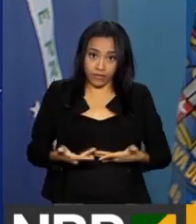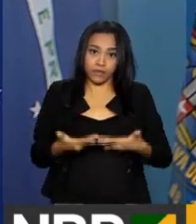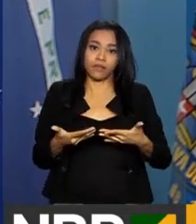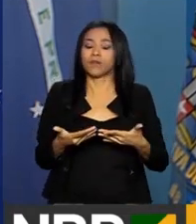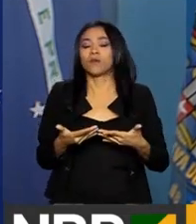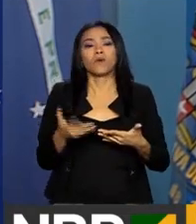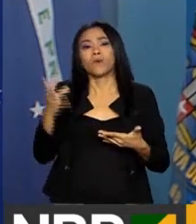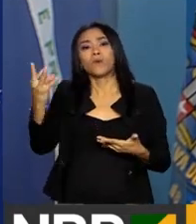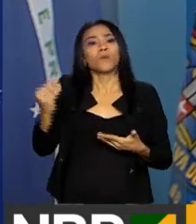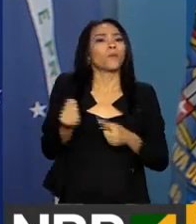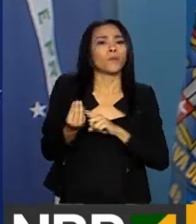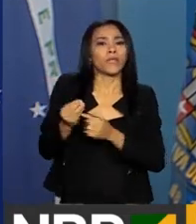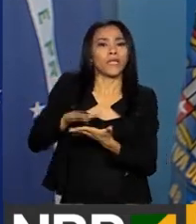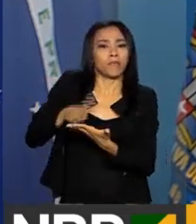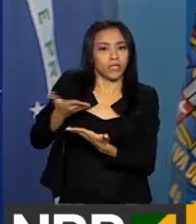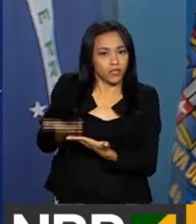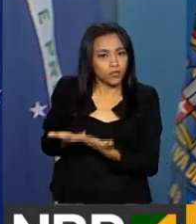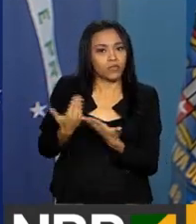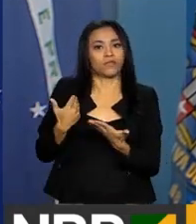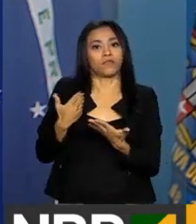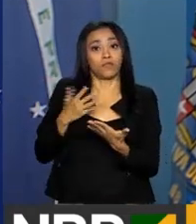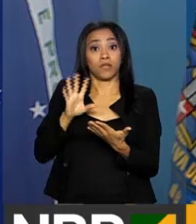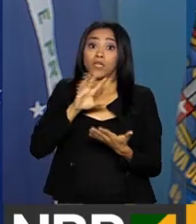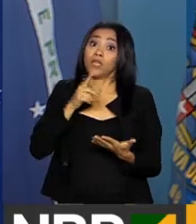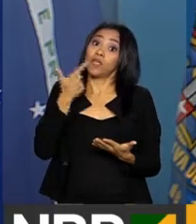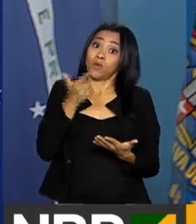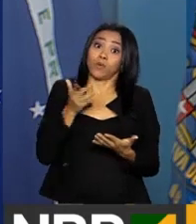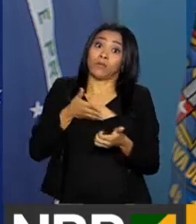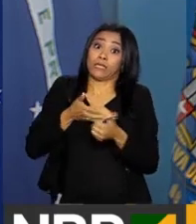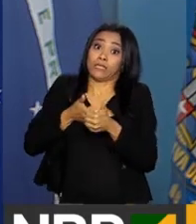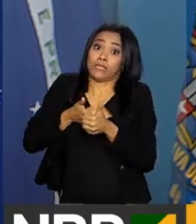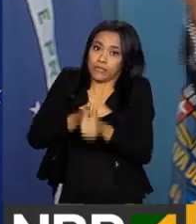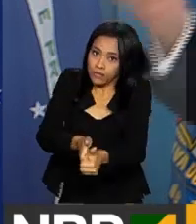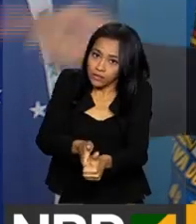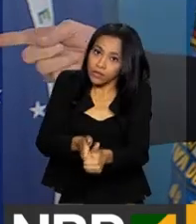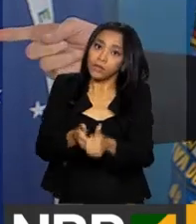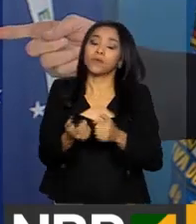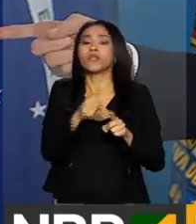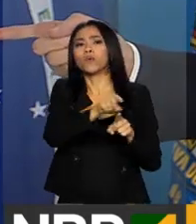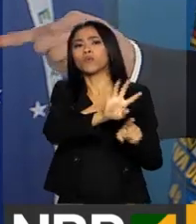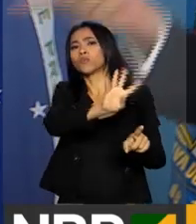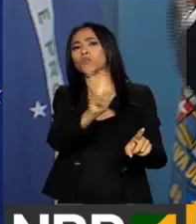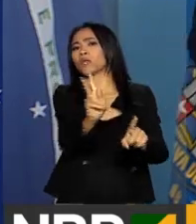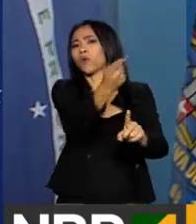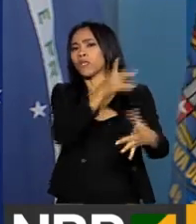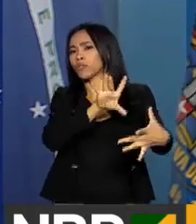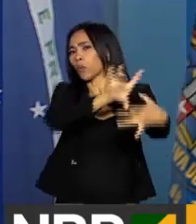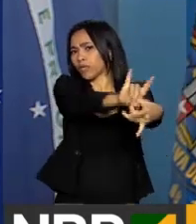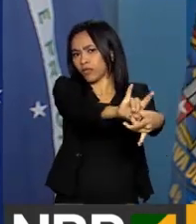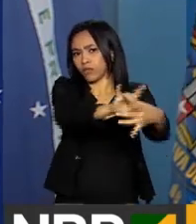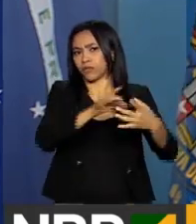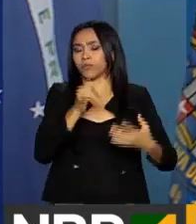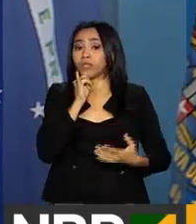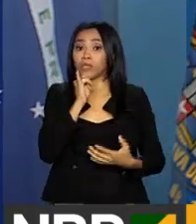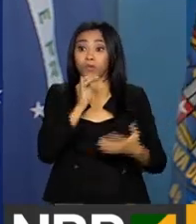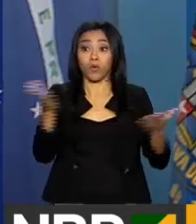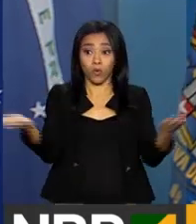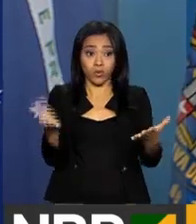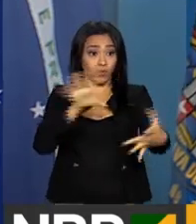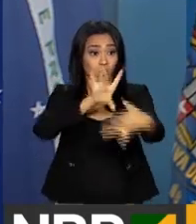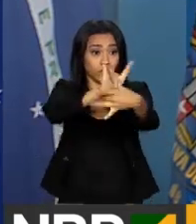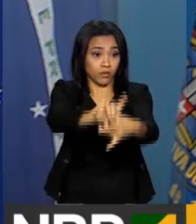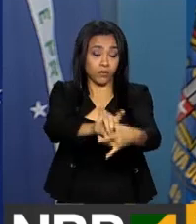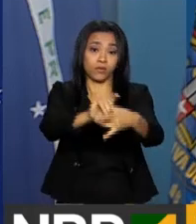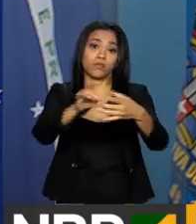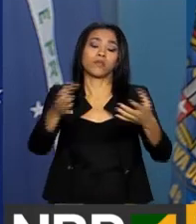portanto interpretativo de atores literal mas também o aspecto factual quando eu digo hoje todos têm o